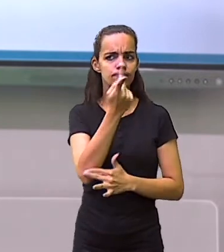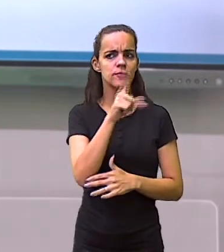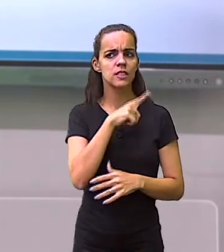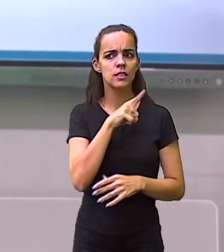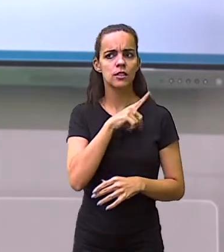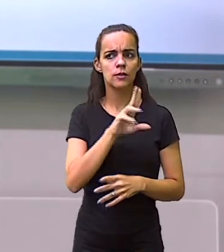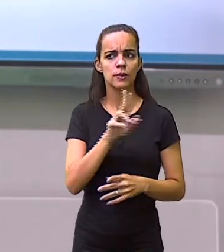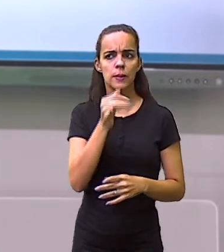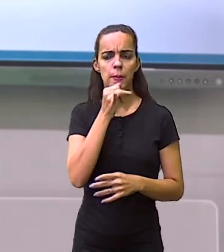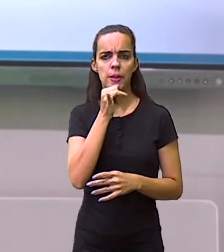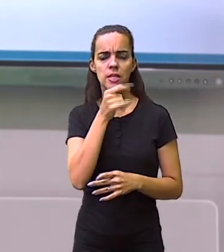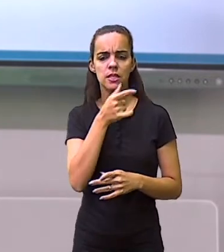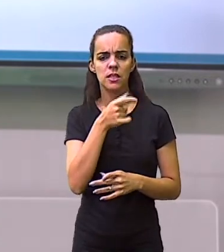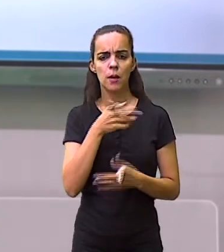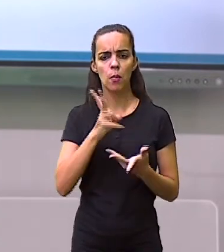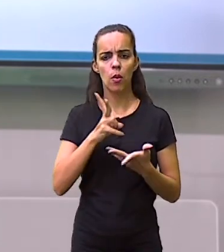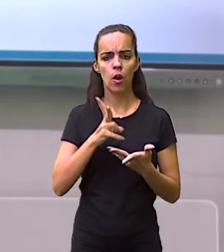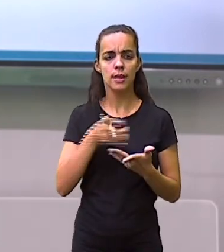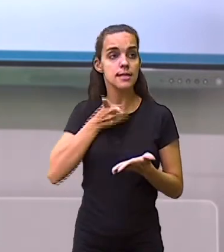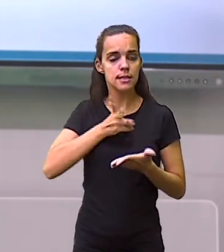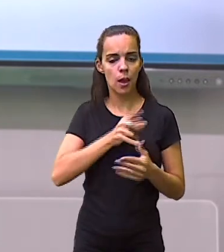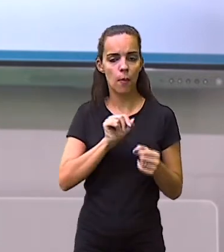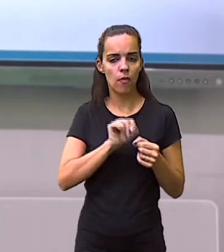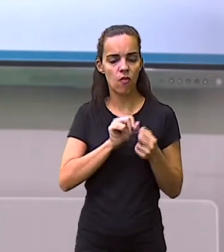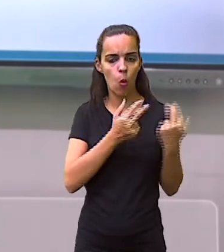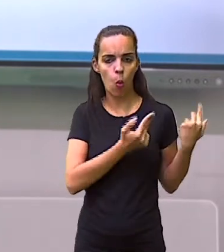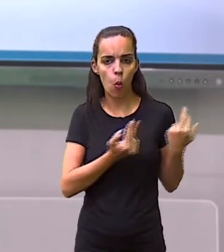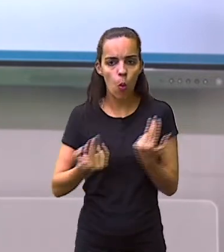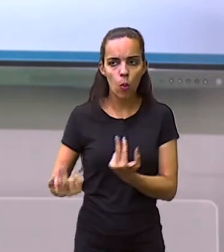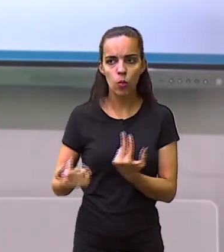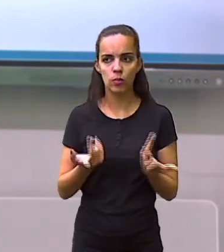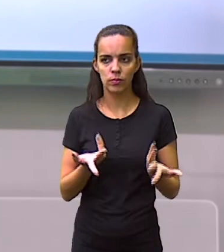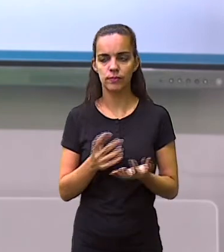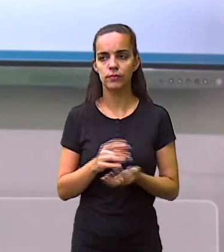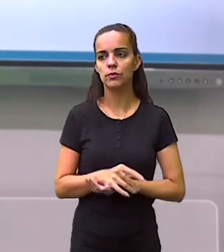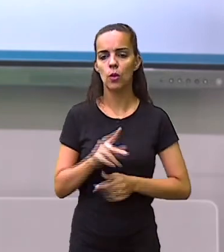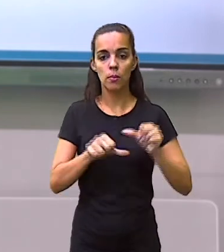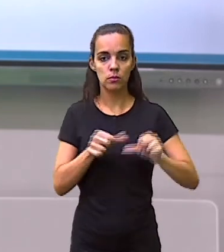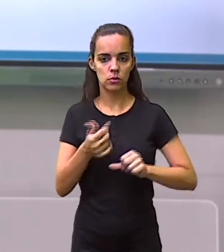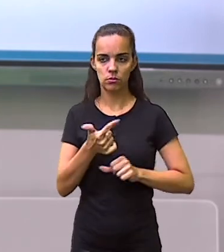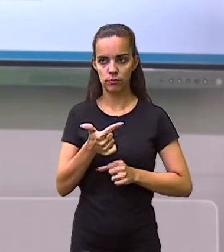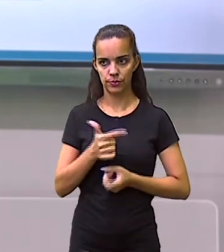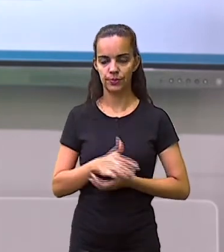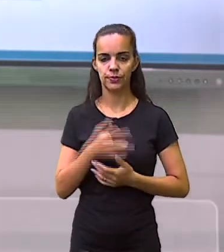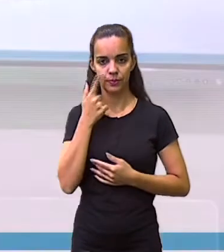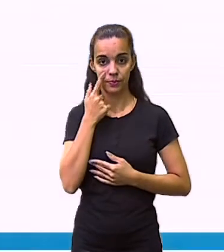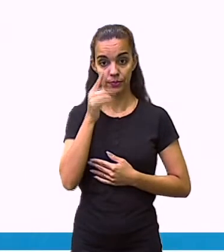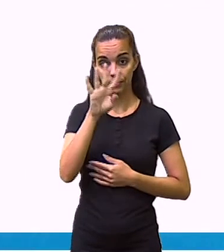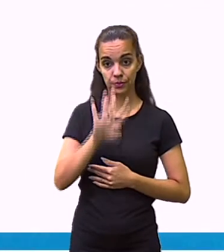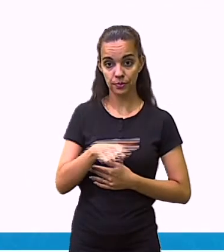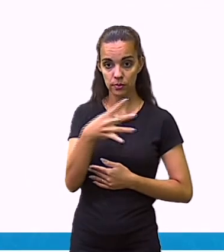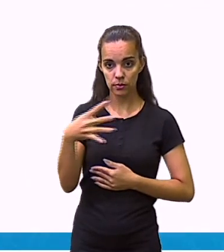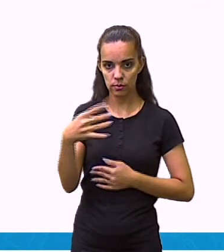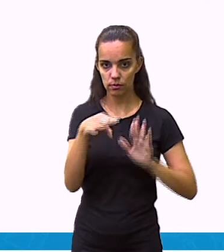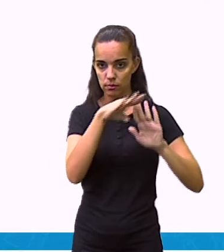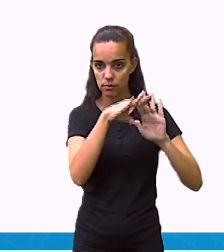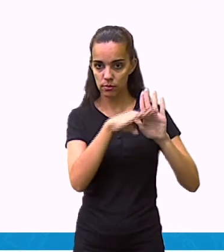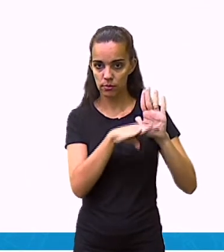chamamos de ritmos e fenômenos da natureza. Veja essa tabela a seguir.